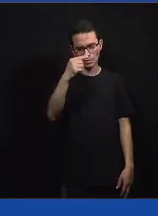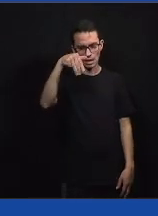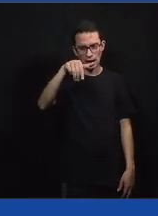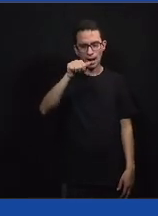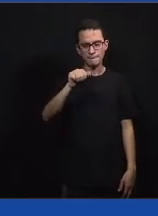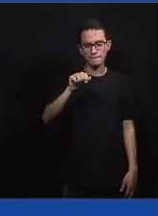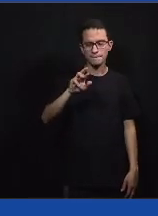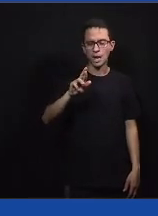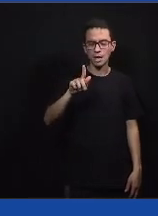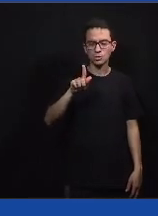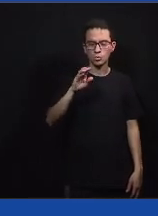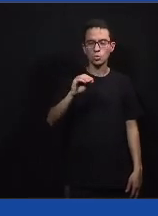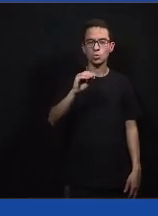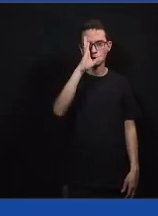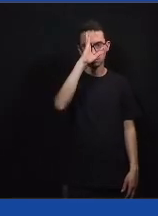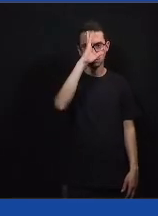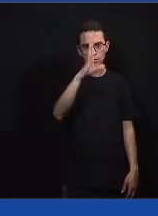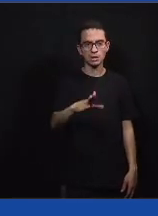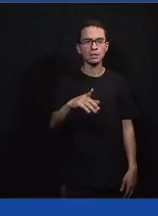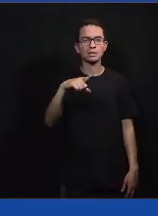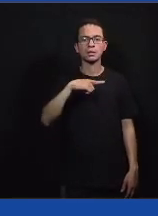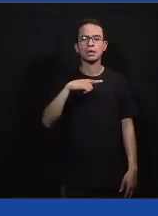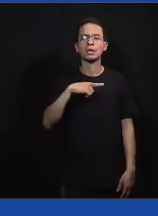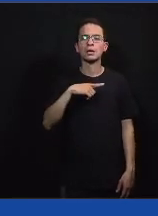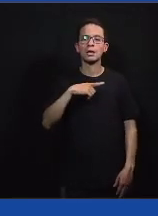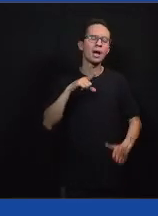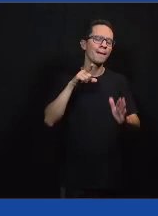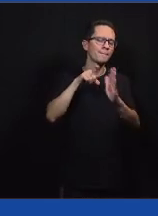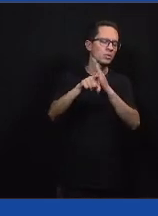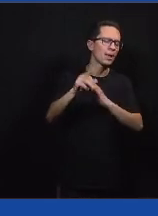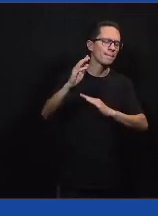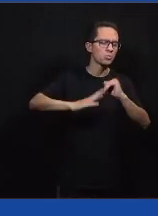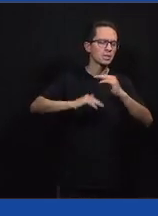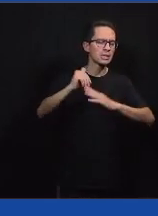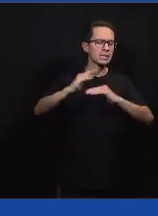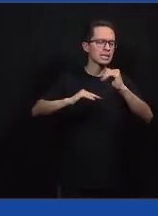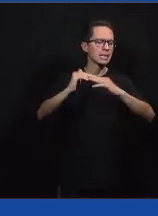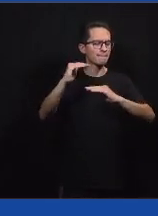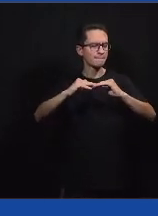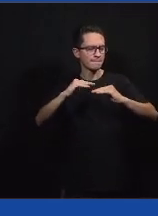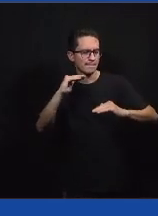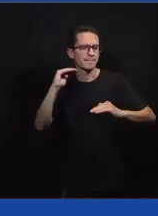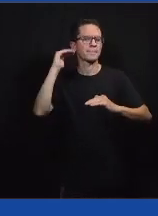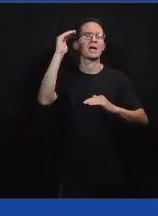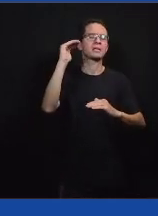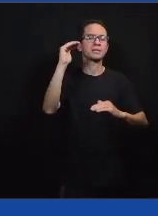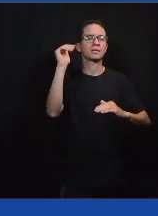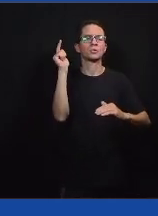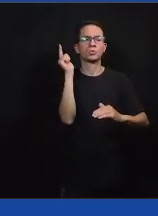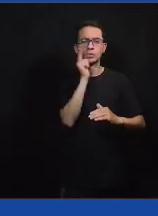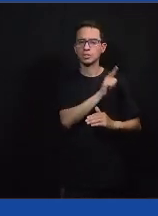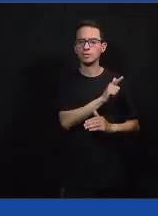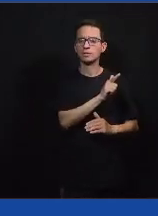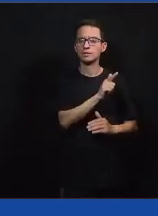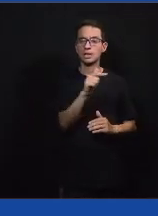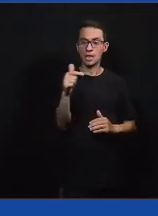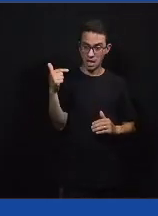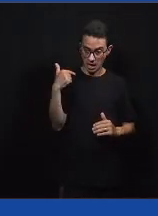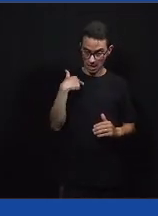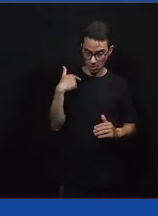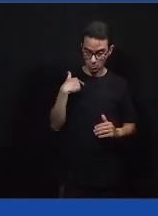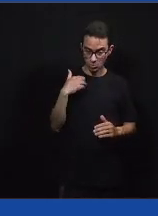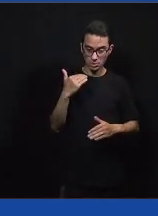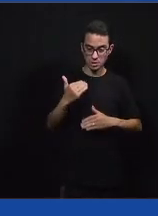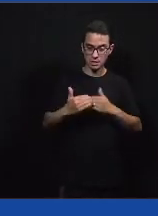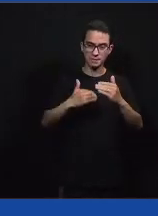uma pergunta direta para ele qual foi a competência que você mais desenvolveu durante o projeto aconteceu mas resolvi eu acho